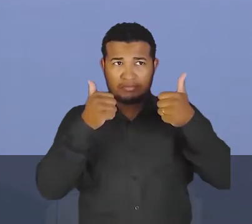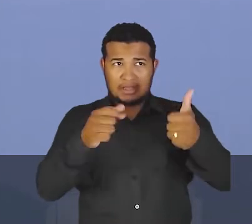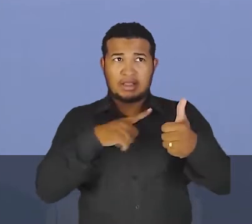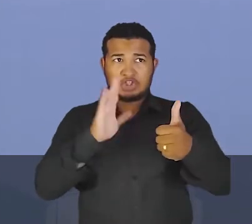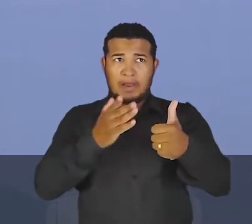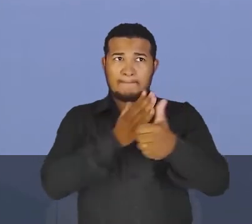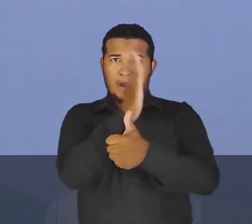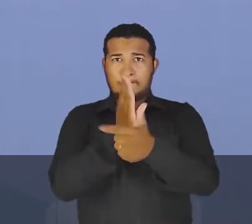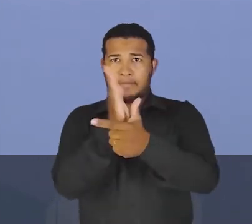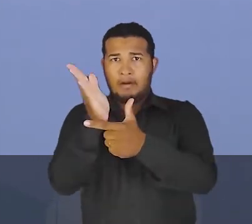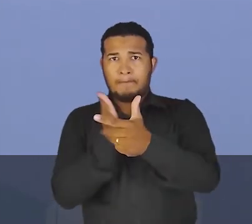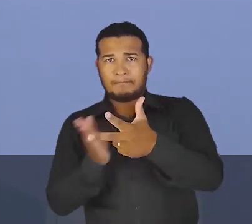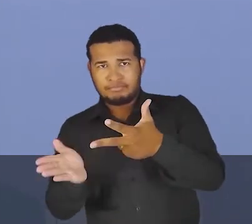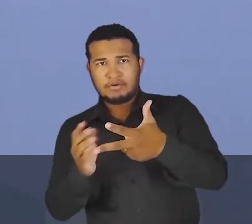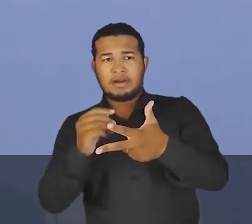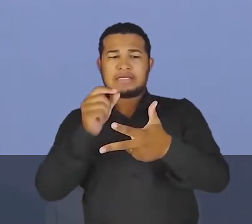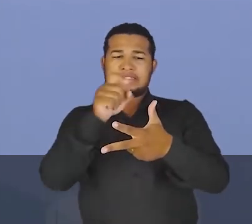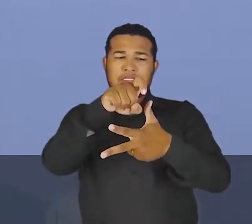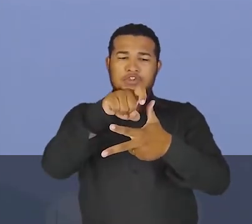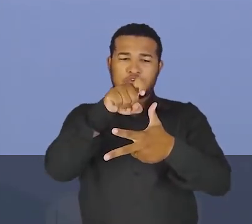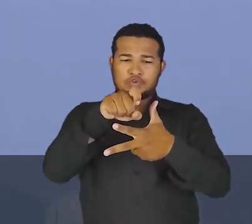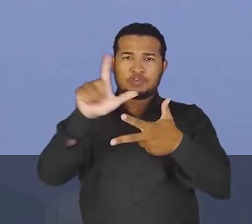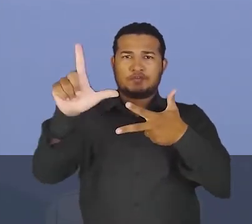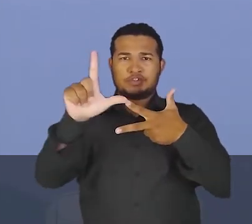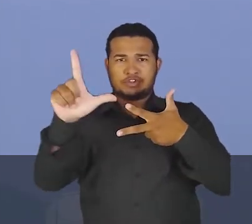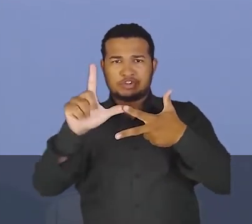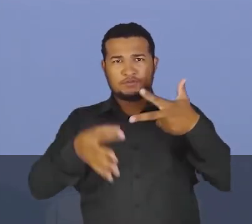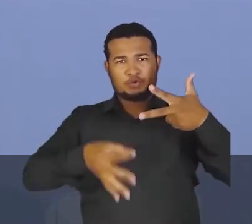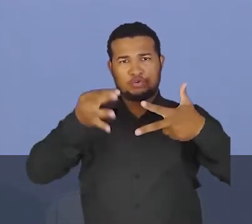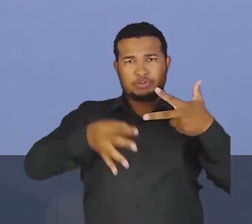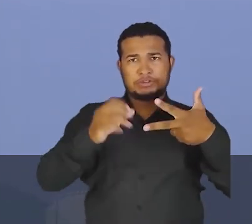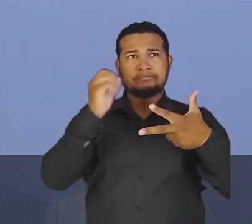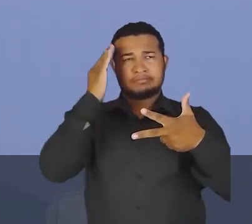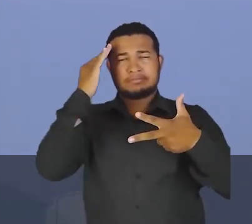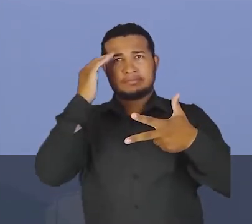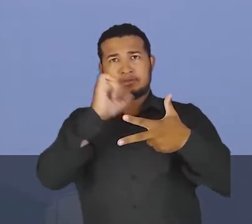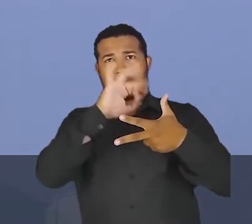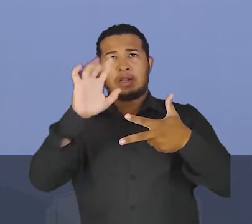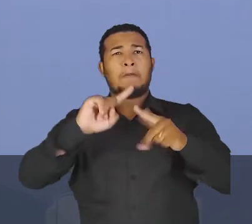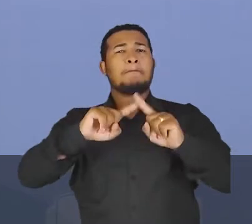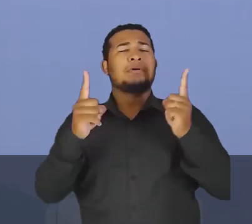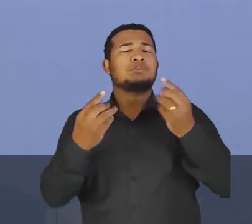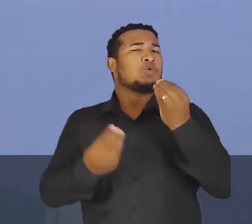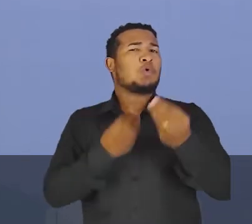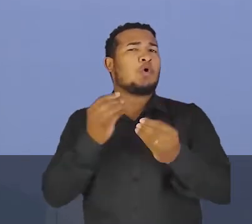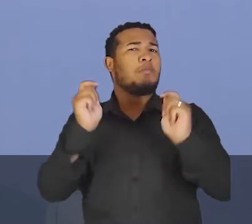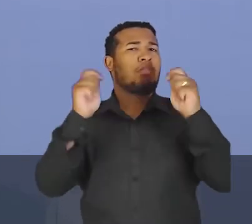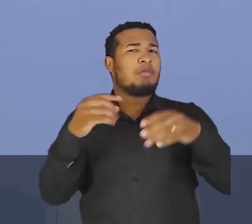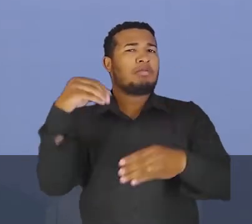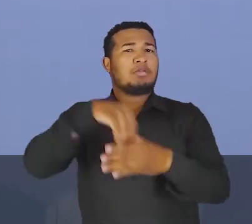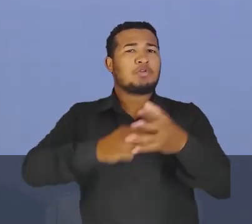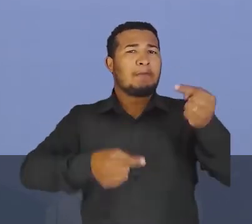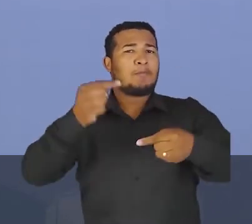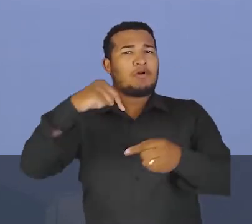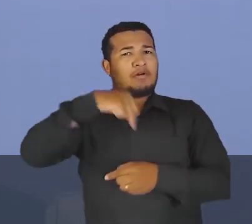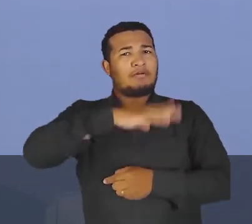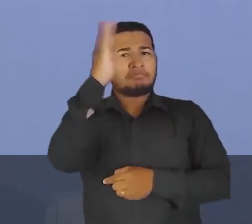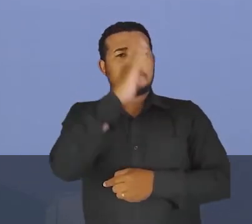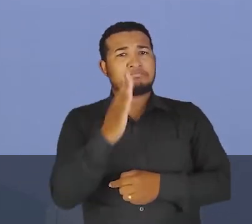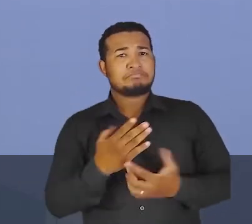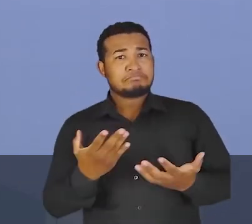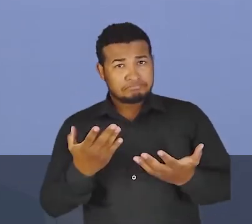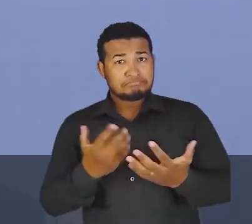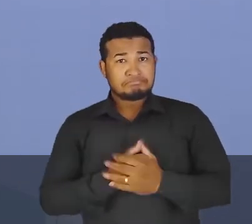dos poderes, executivo, legislativo, judiciário, entendi o conceito, mas como que isso se aplica na política brasileira? Você